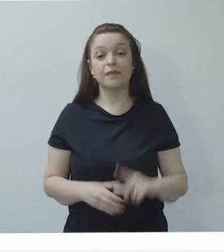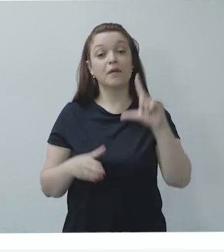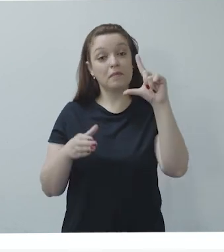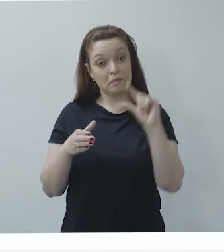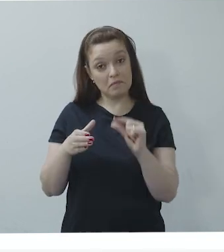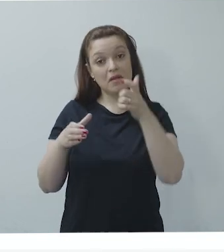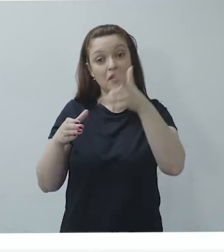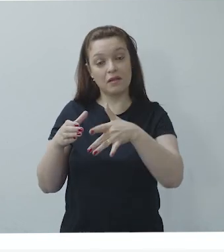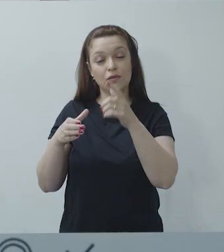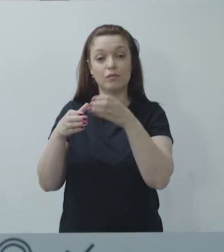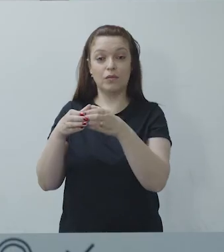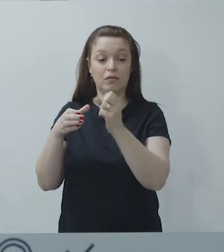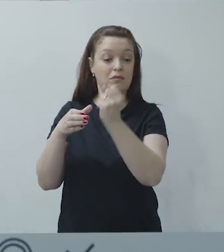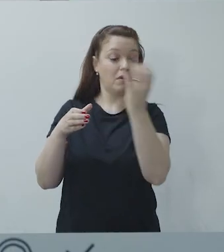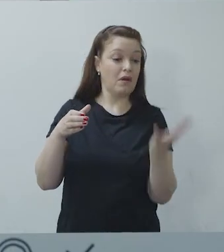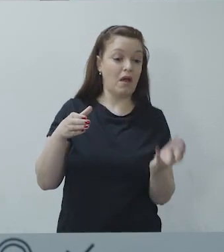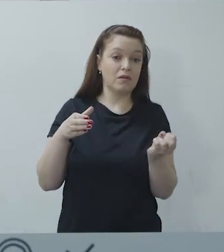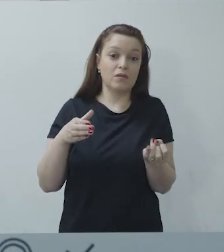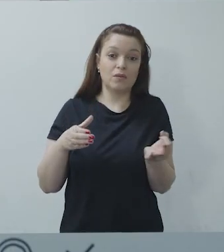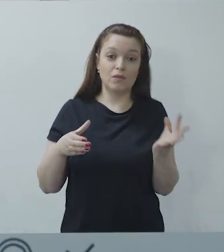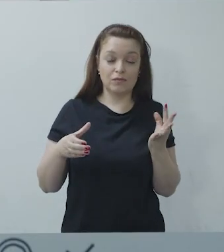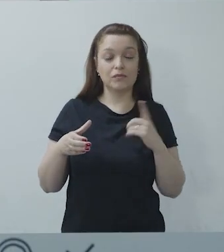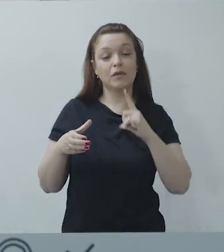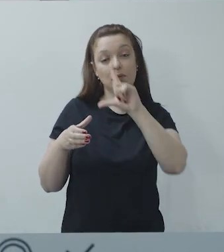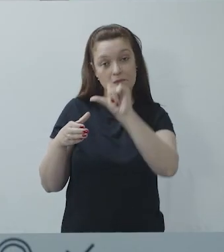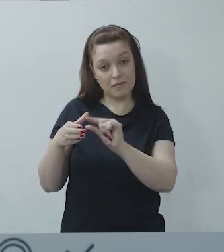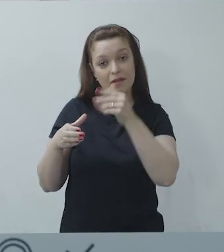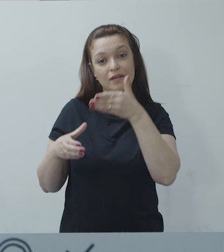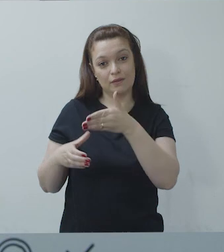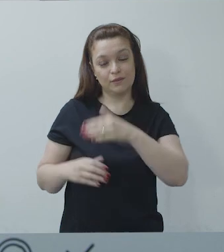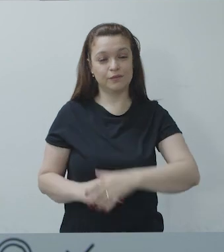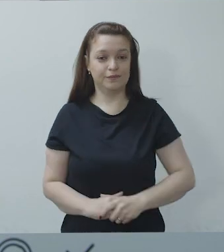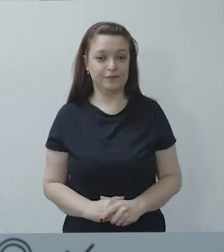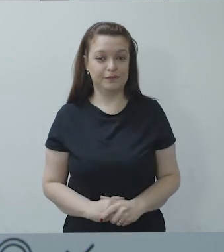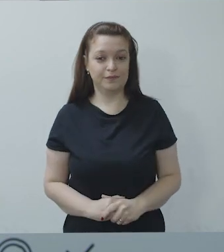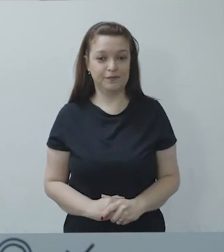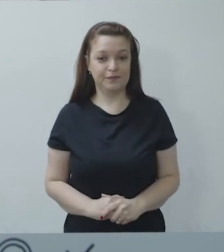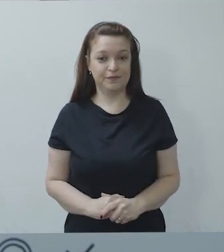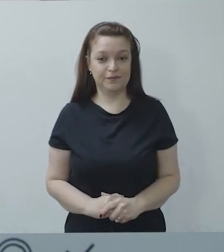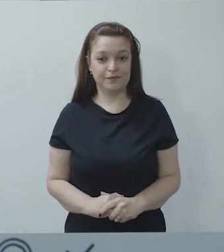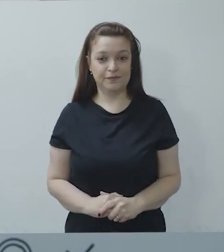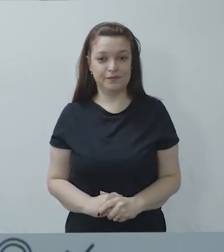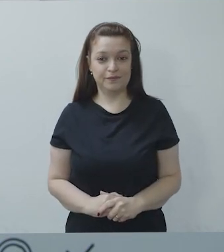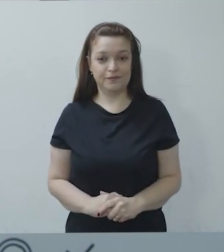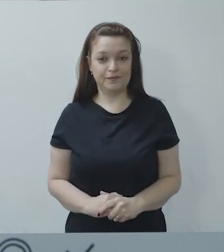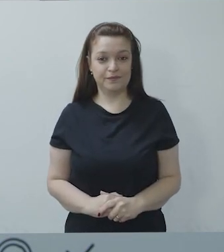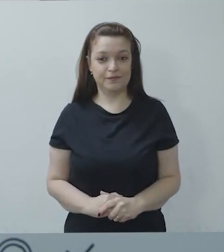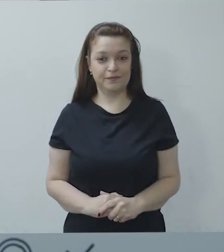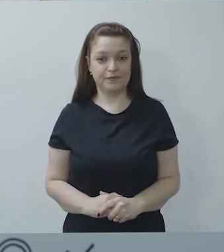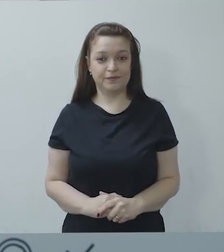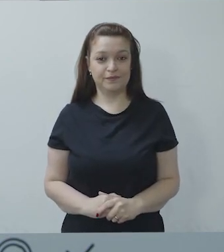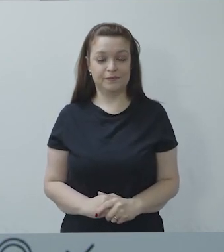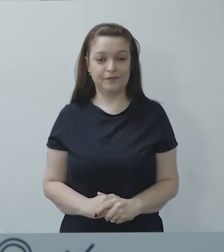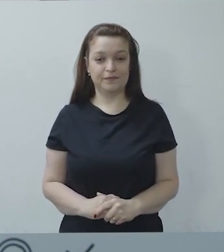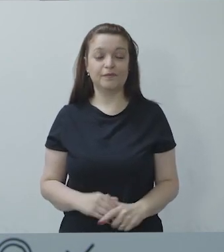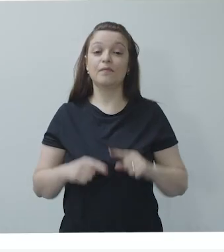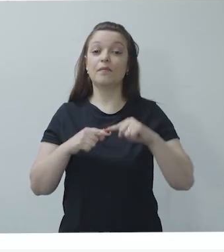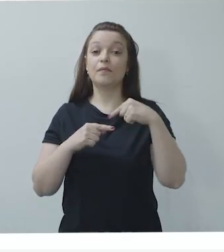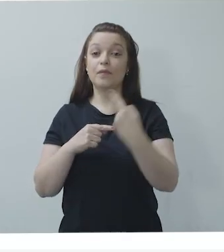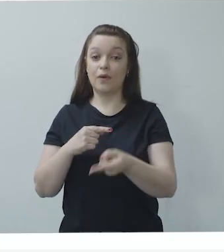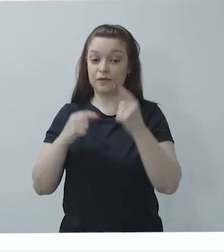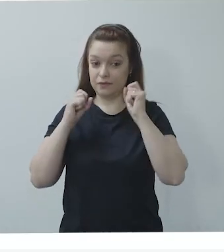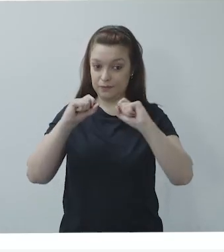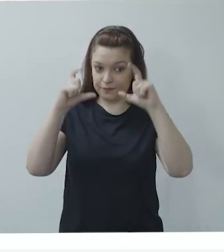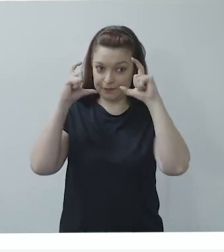Menos flores, porque se algumas caíram, né? Então, temos menos flores. Vamos para o próximo? Prestem atenção.